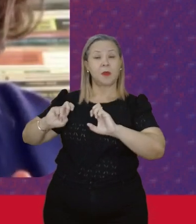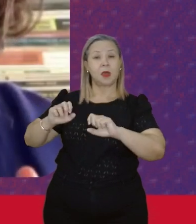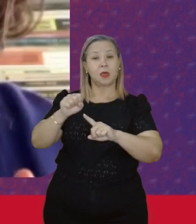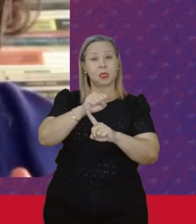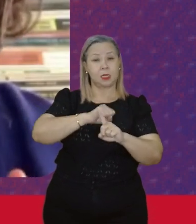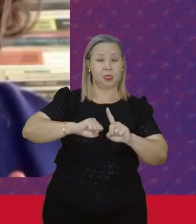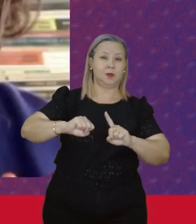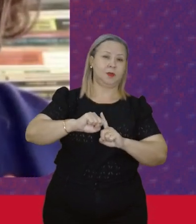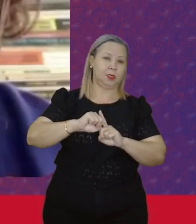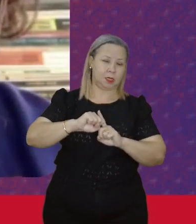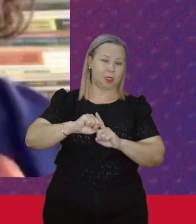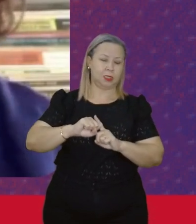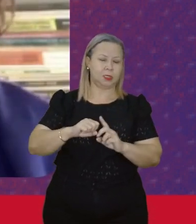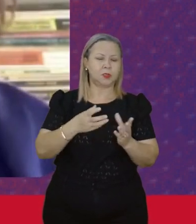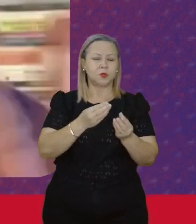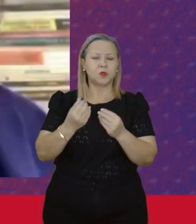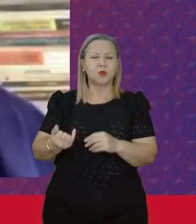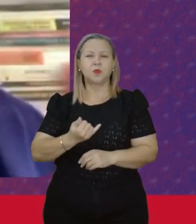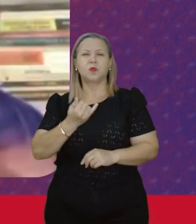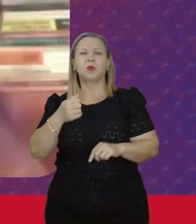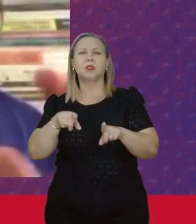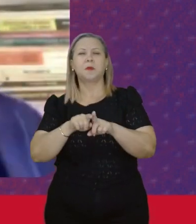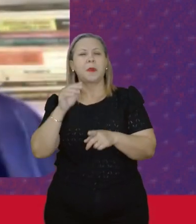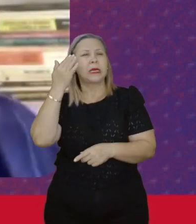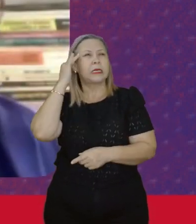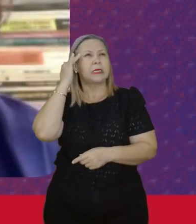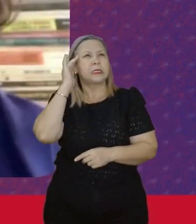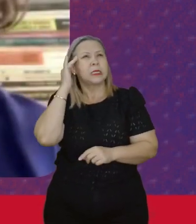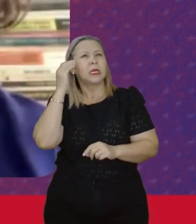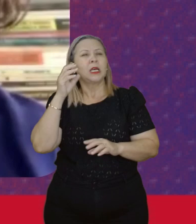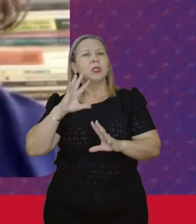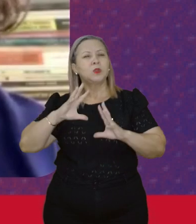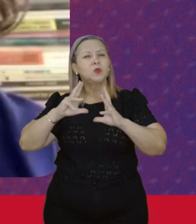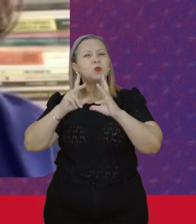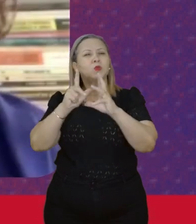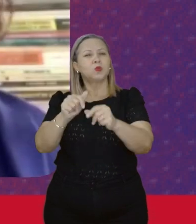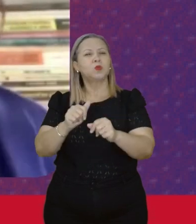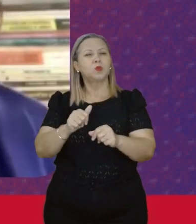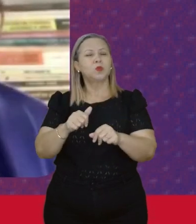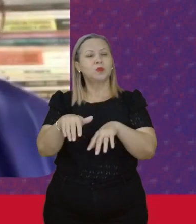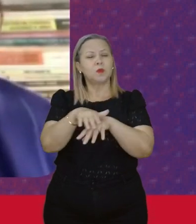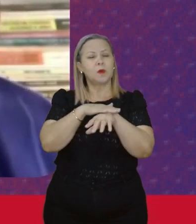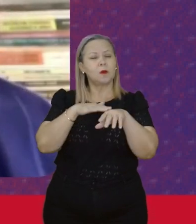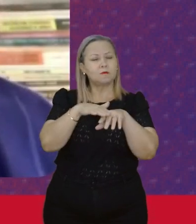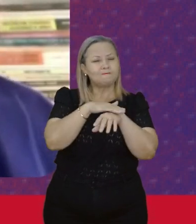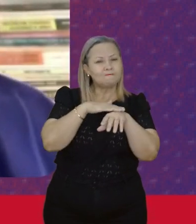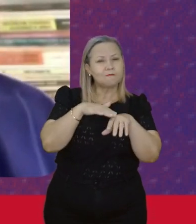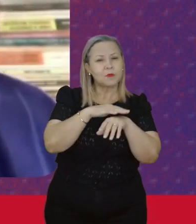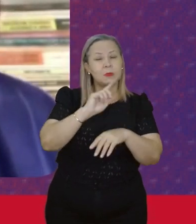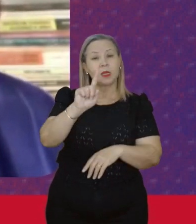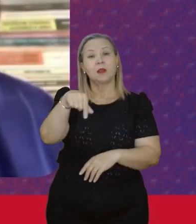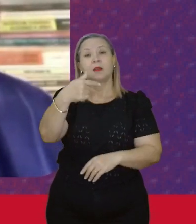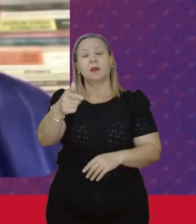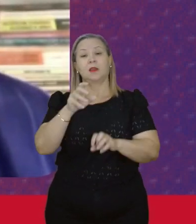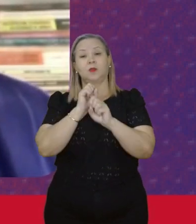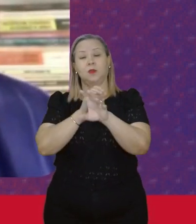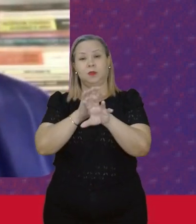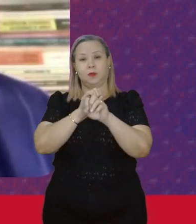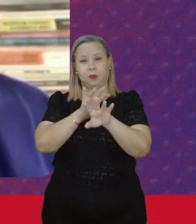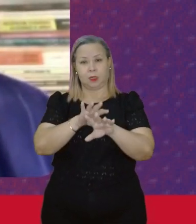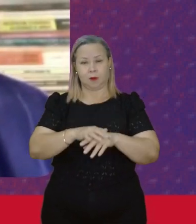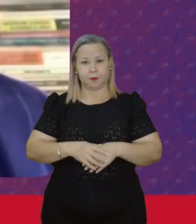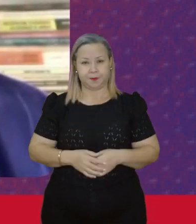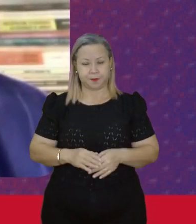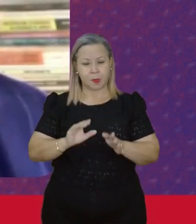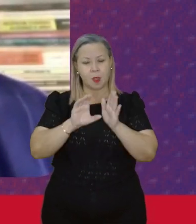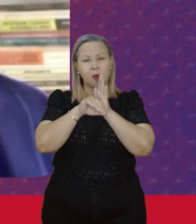muito importante também para entender tudo que nós vamos conversar nas próximas aulas. Então, o